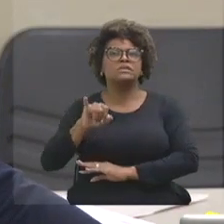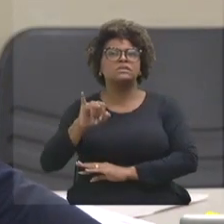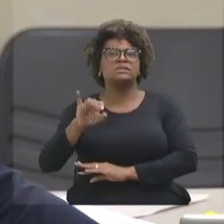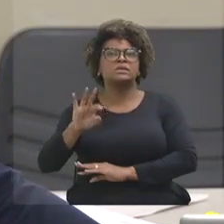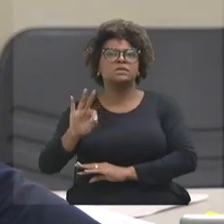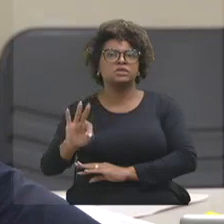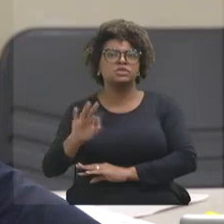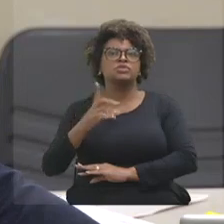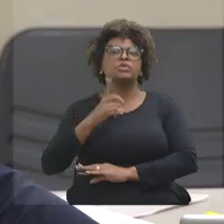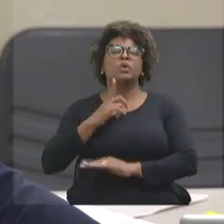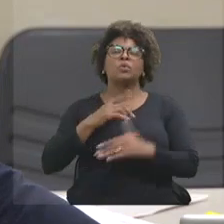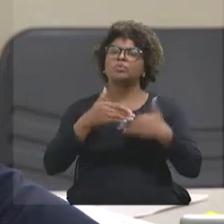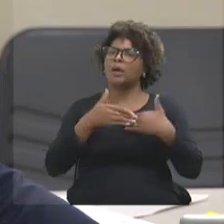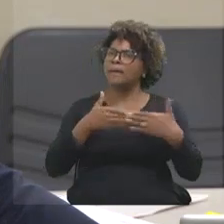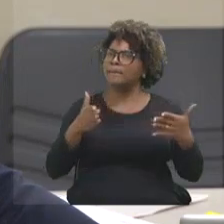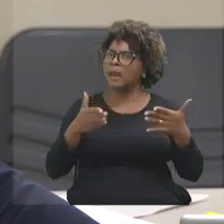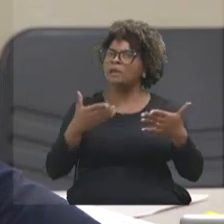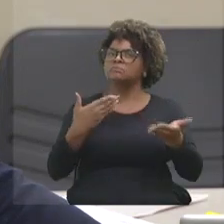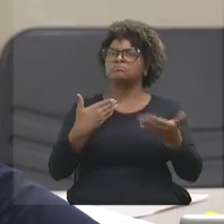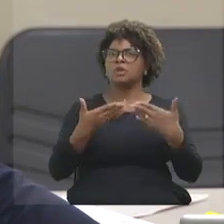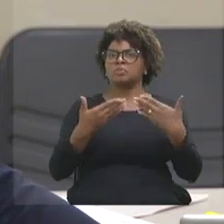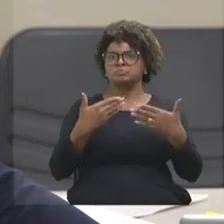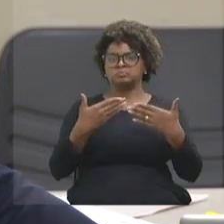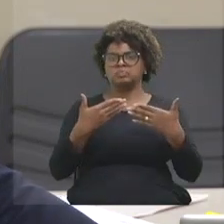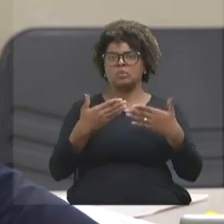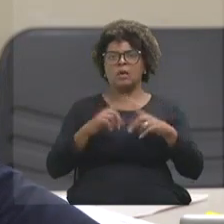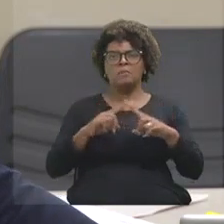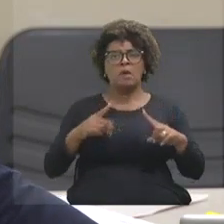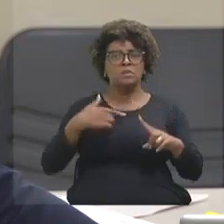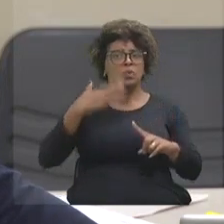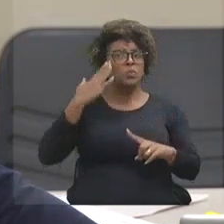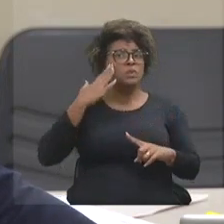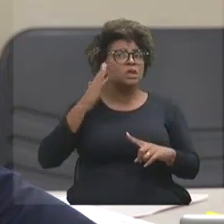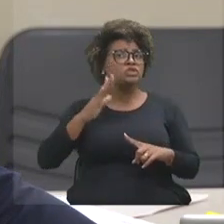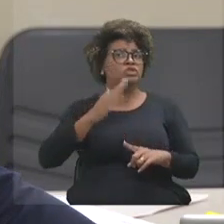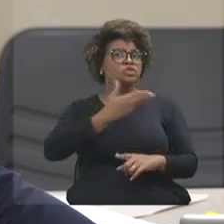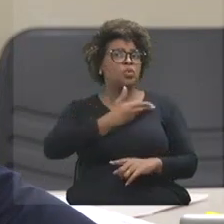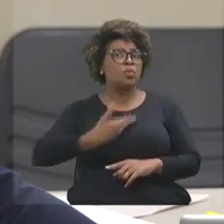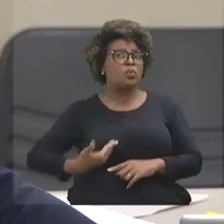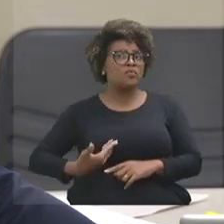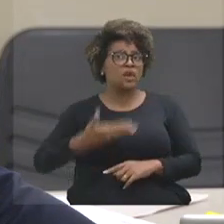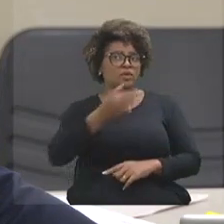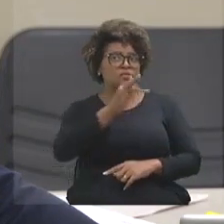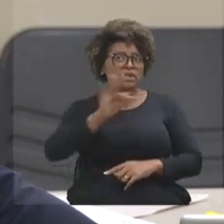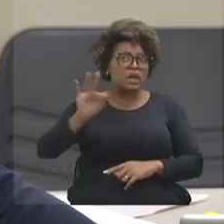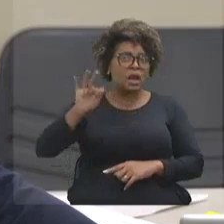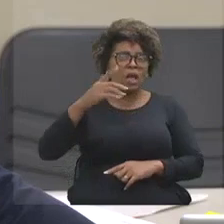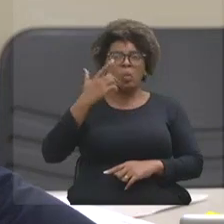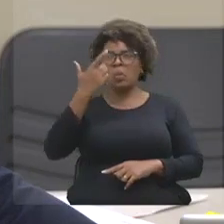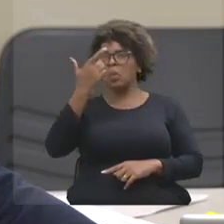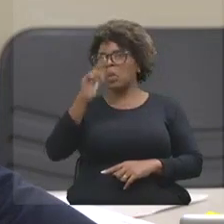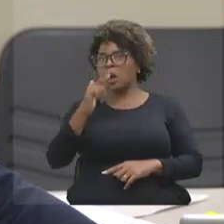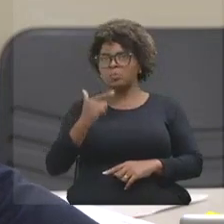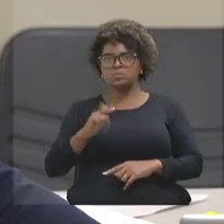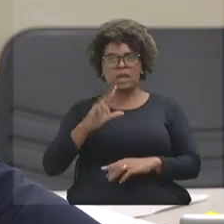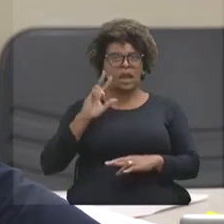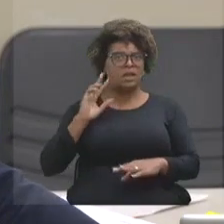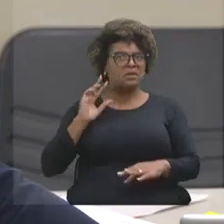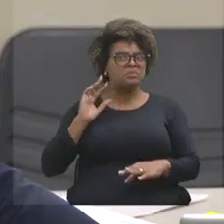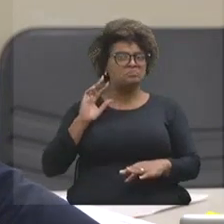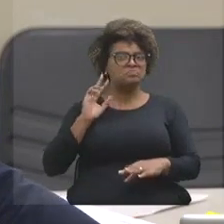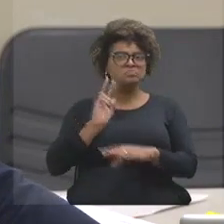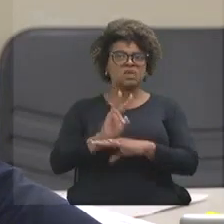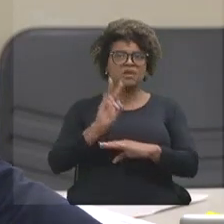aberto a discussão Mas o que eu entendi do Governo Federal que não há uma previsão orçamentária